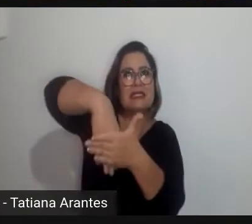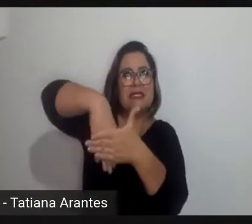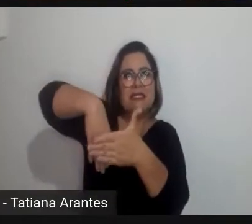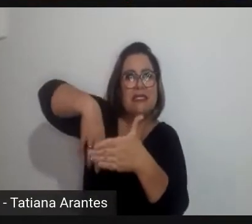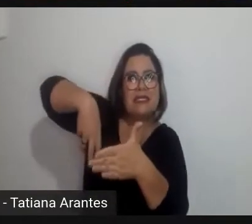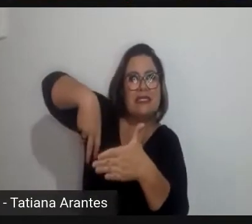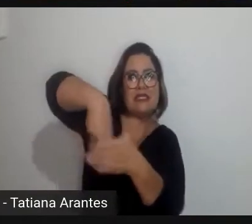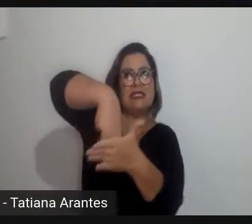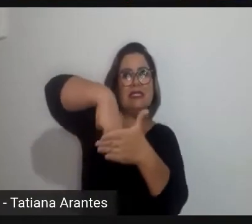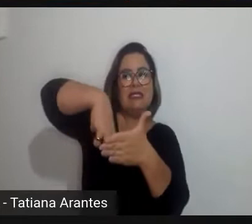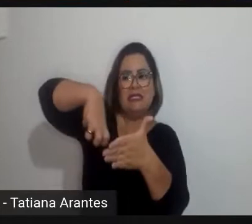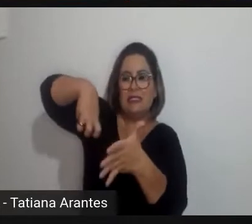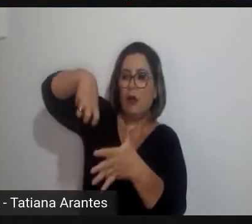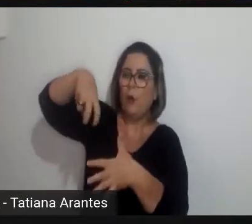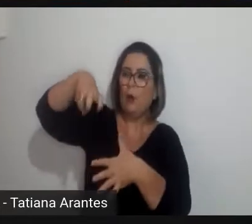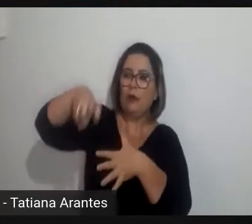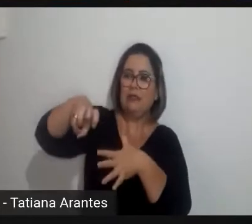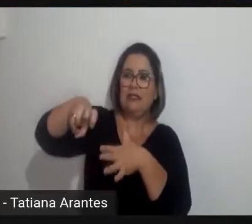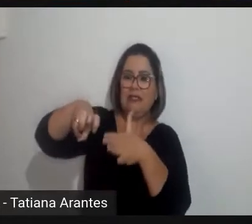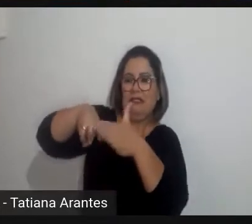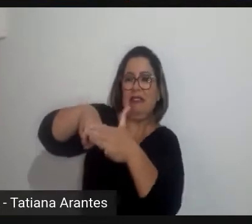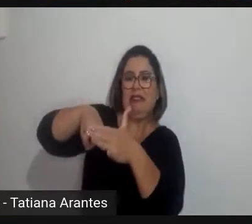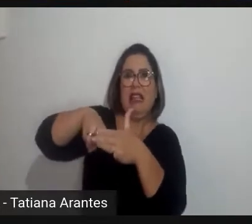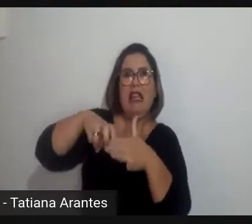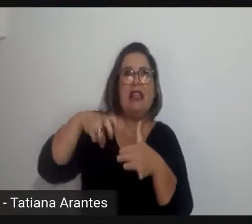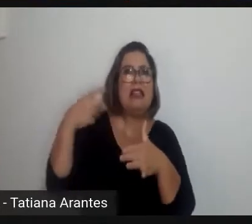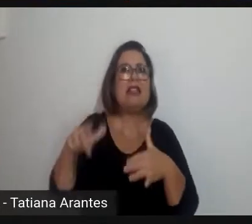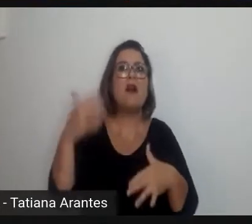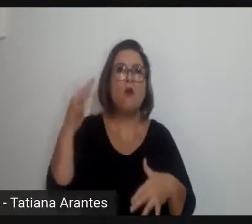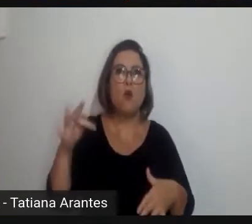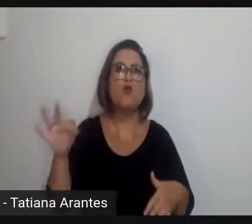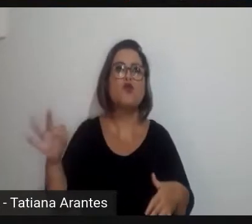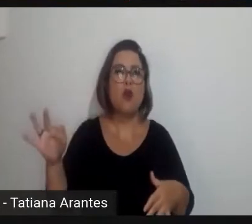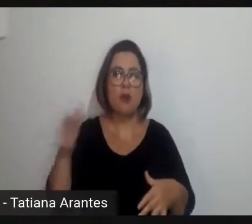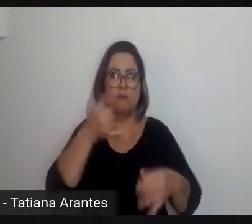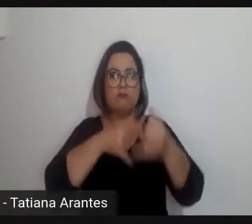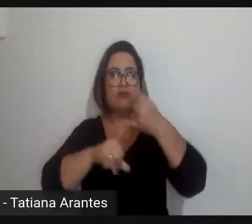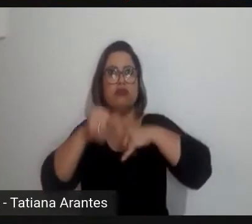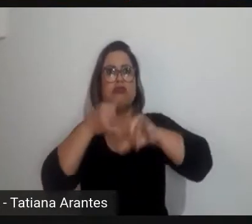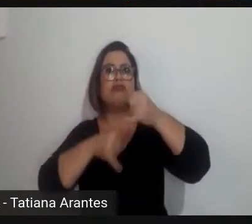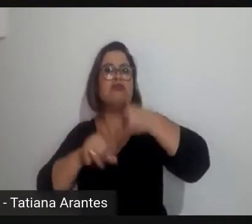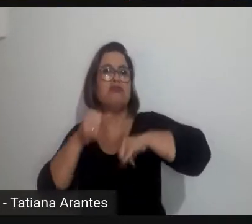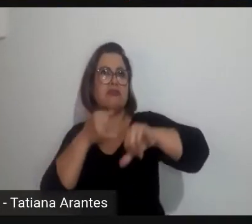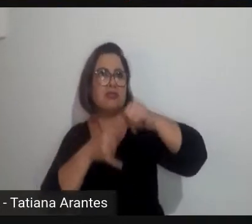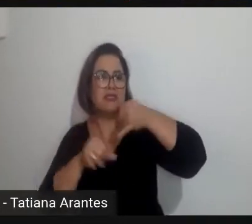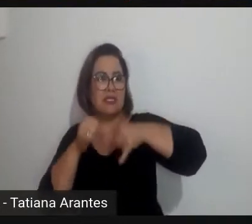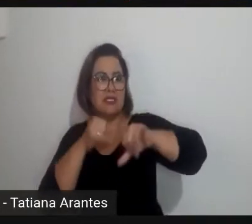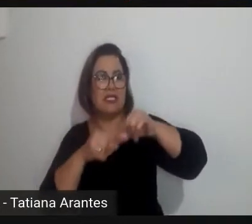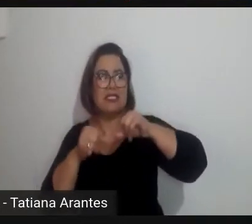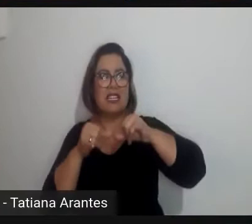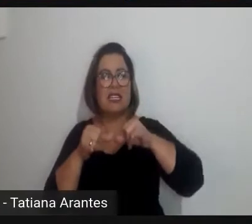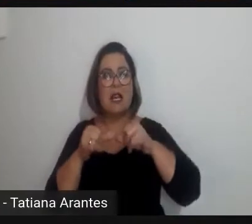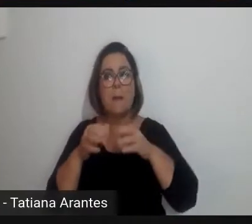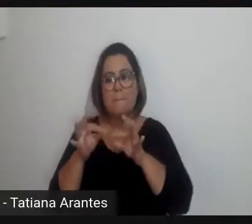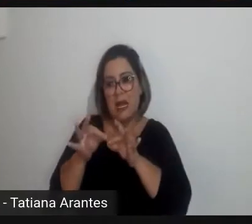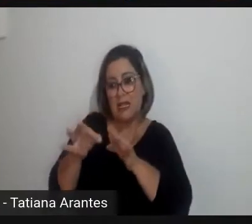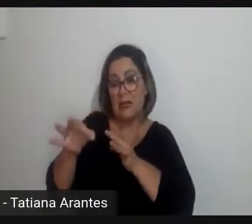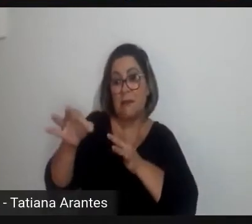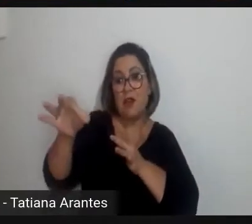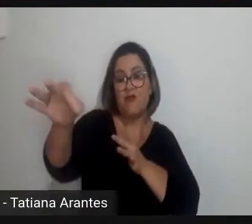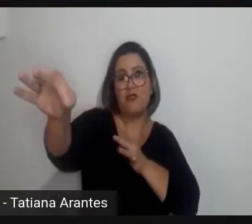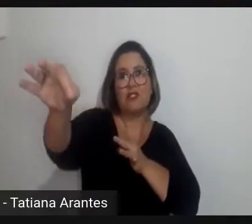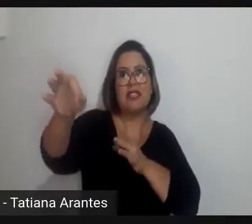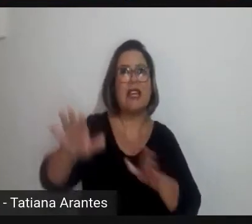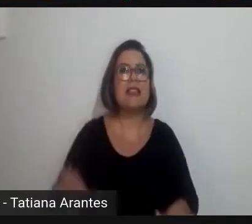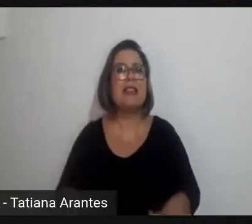Isso prejudica a circulação. Então, uma profundidade maior facilita isso. E a